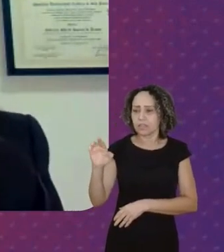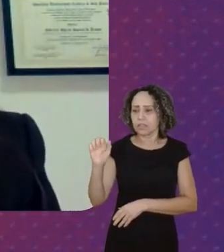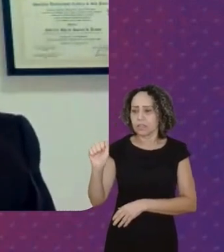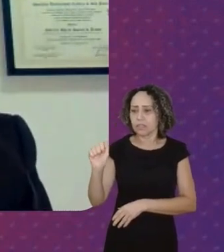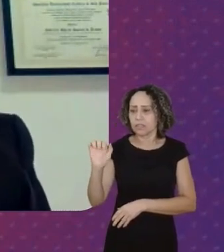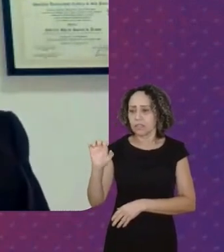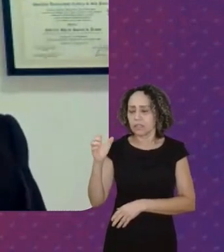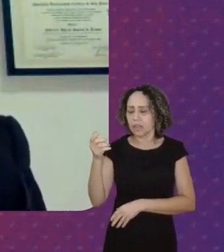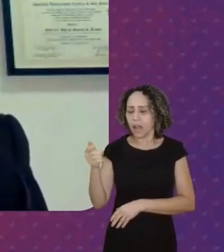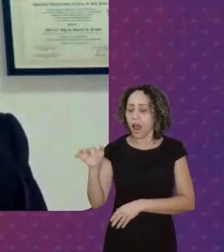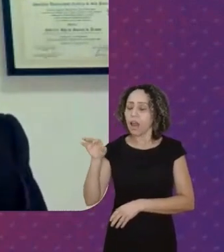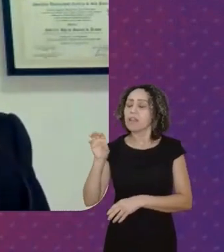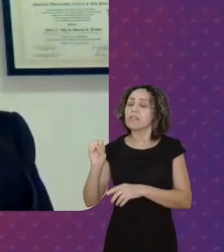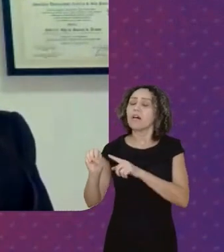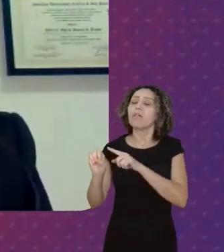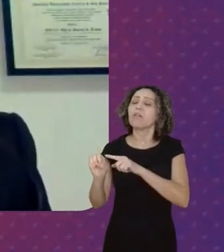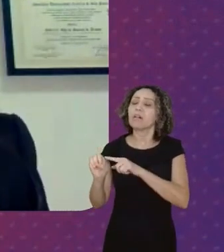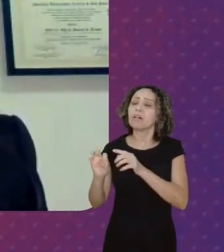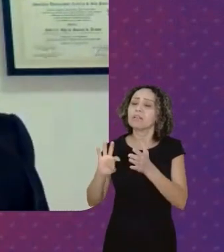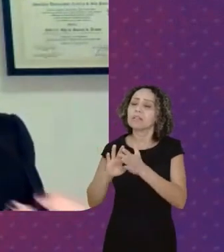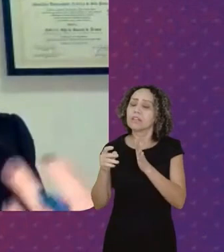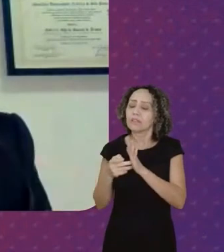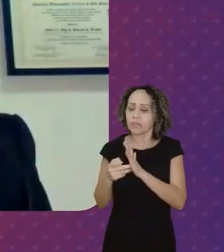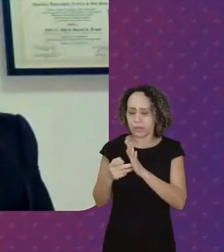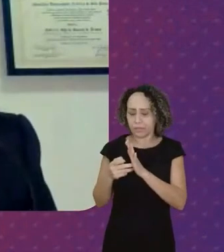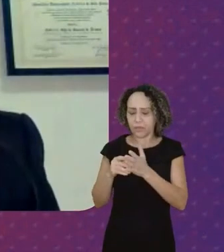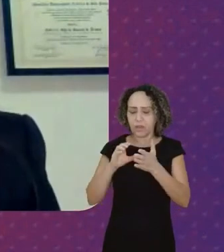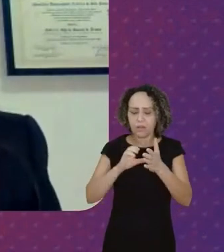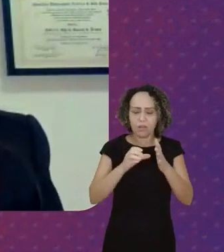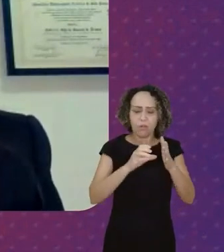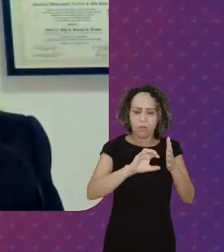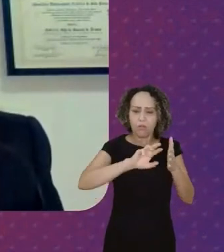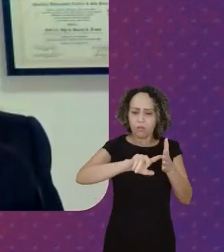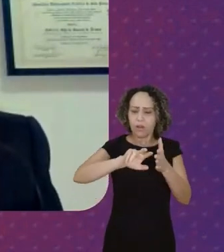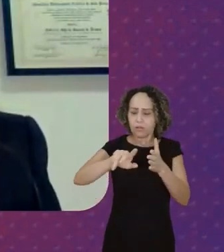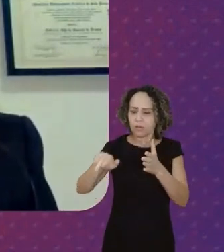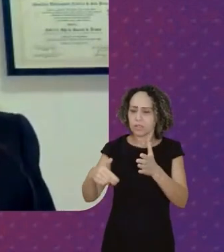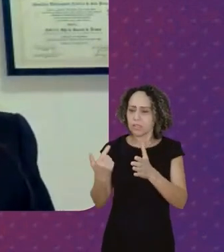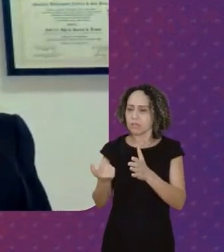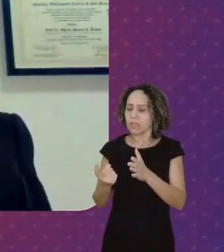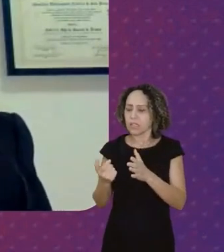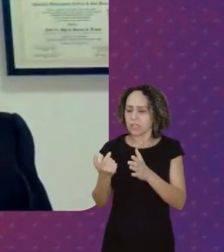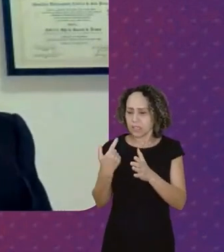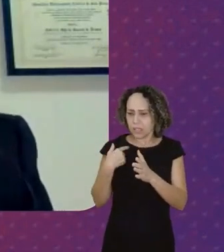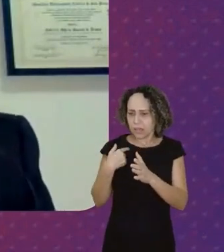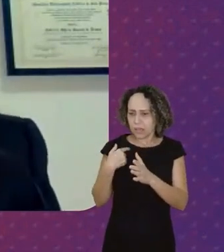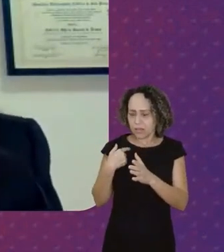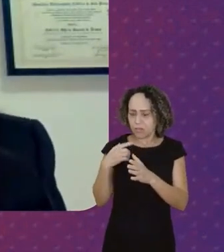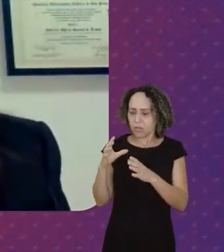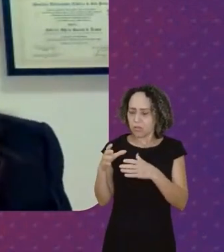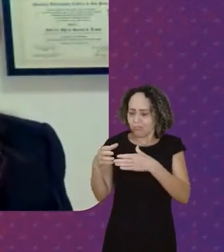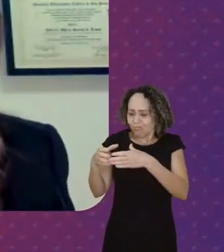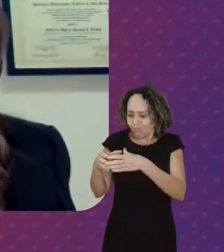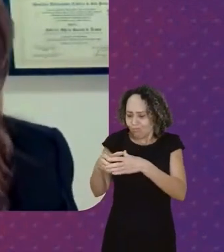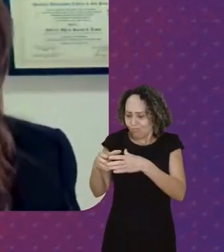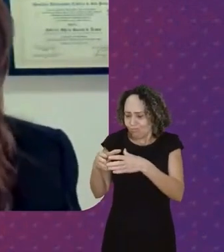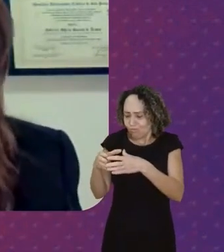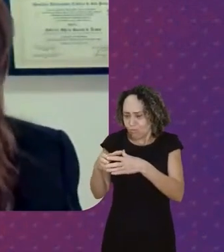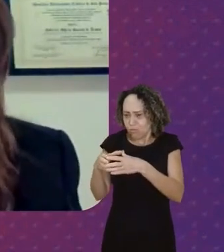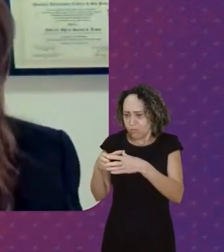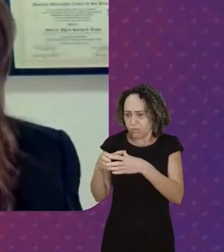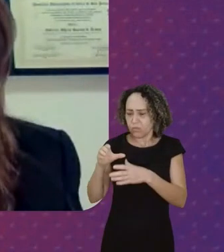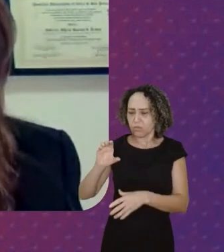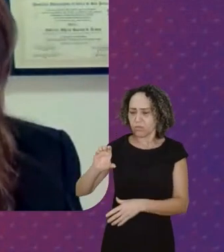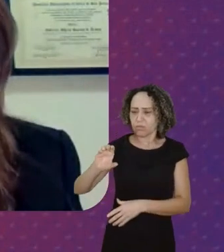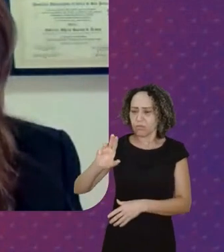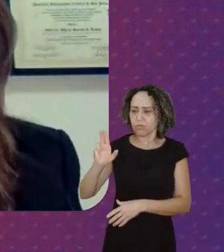legislativo. Sim, agora eles vão poder fazer uma chapa única para o legislativo. Aliás, quem se unir em federação vai ter que fazer uma